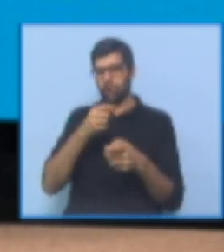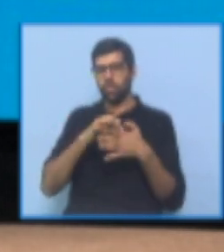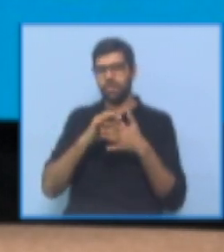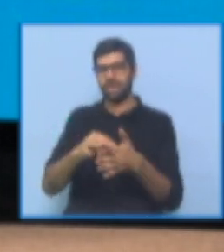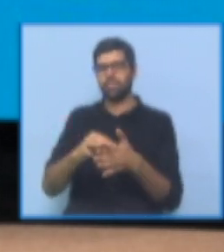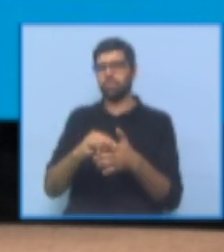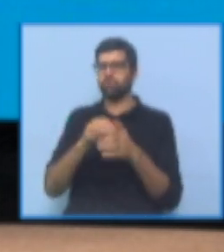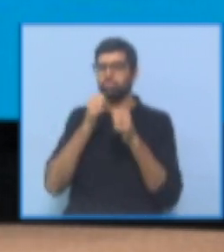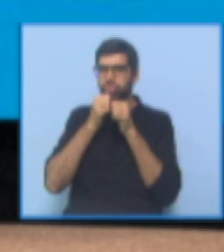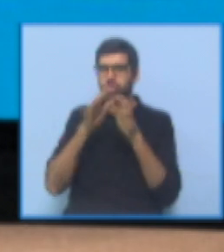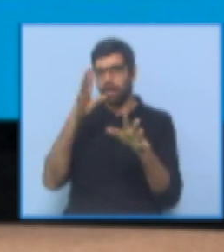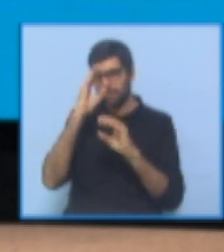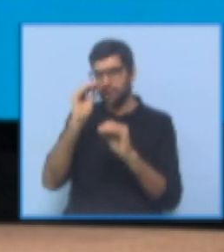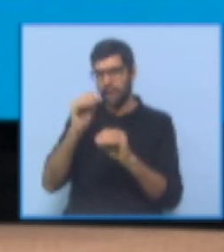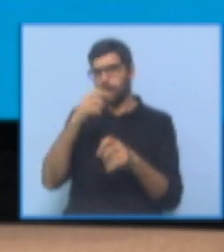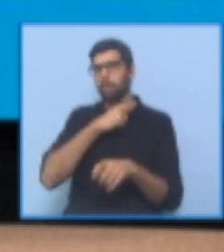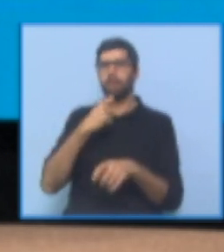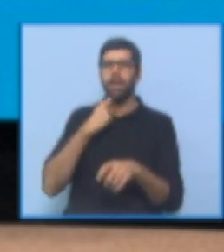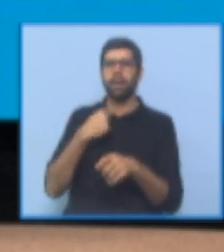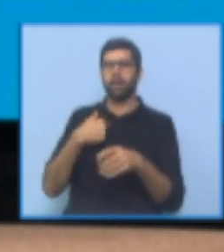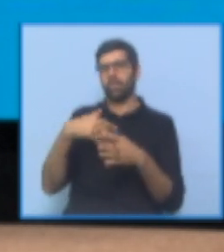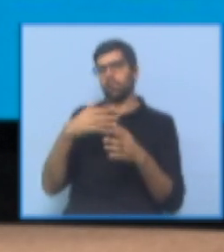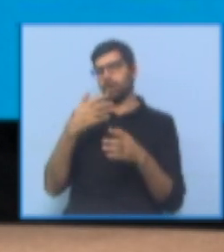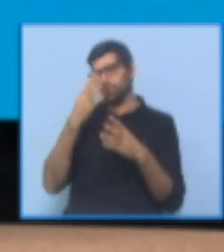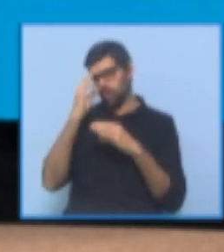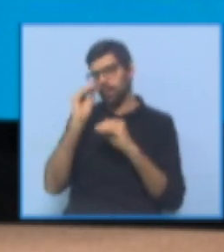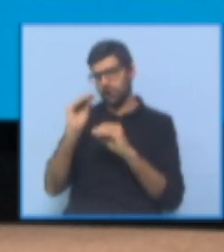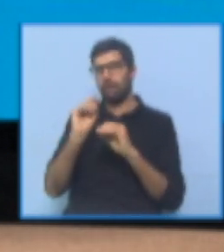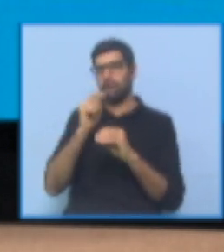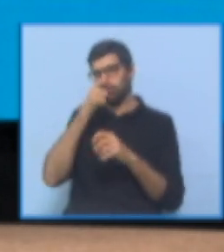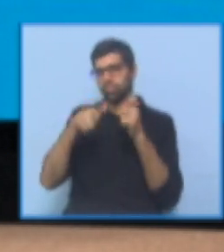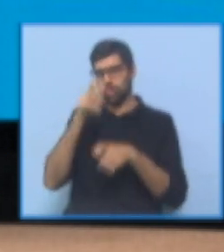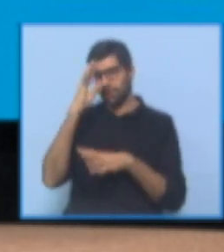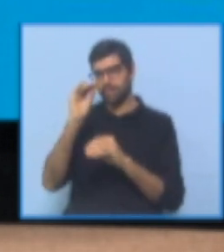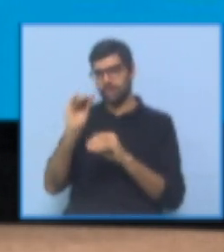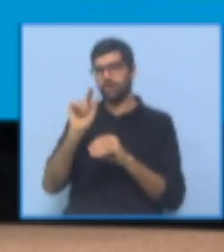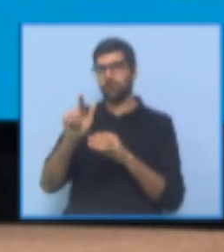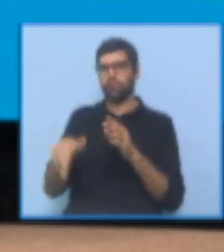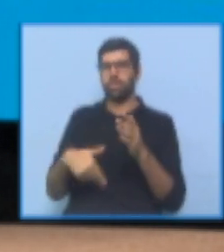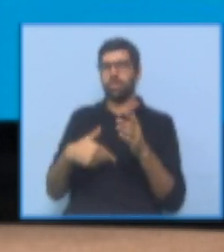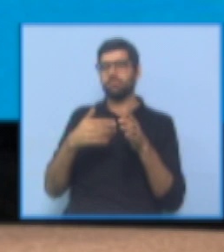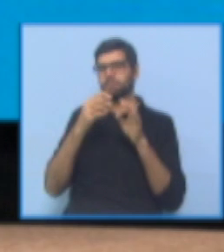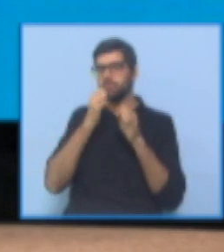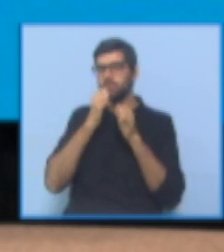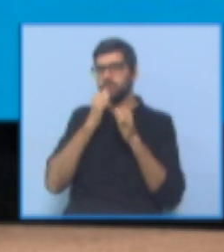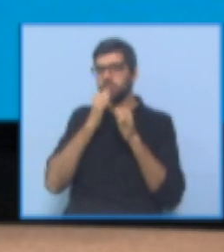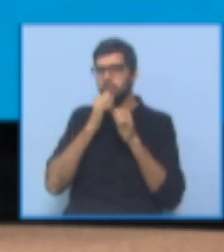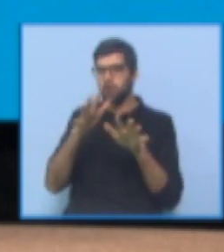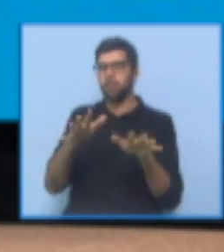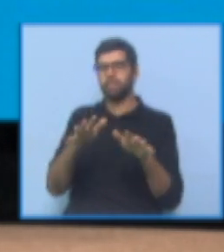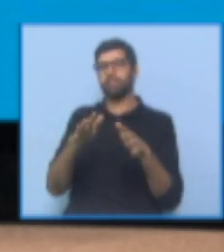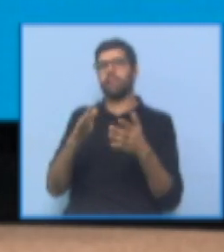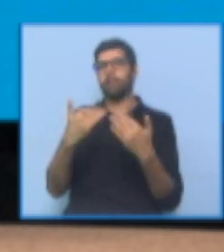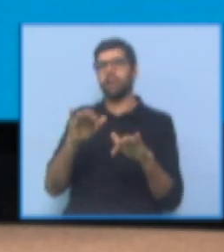de proclamar a palavra, portanto, os pastores, os catequistas, ser capaz de dirigir a mensagem, tendo em